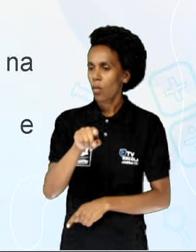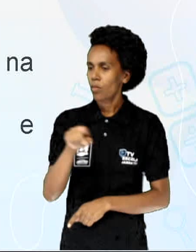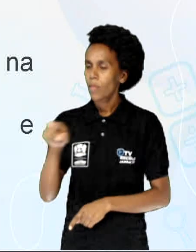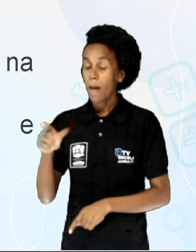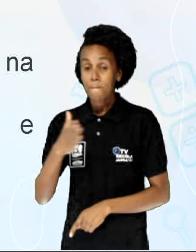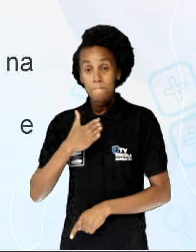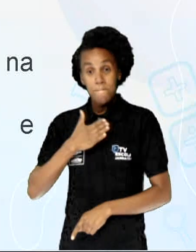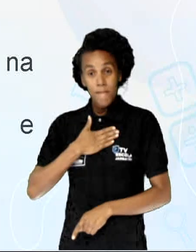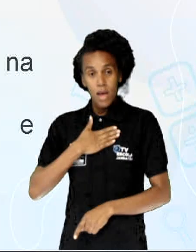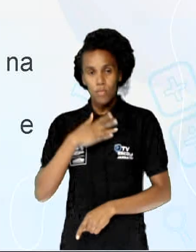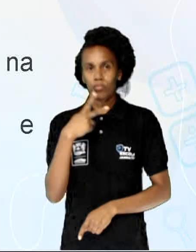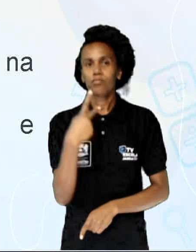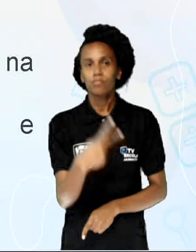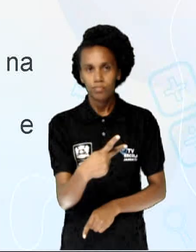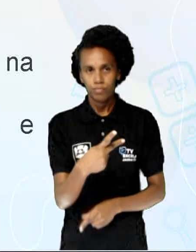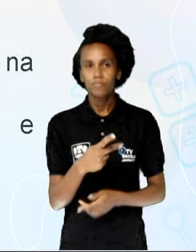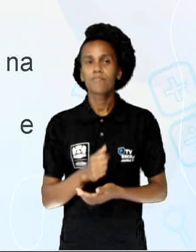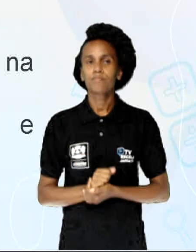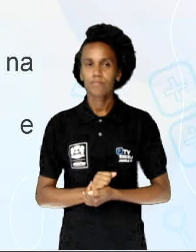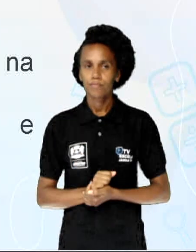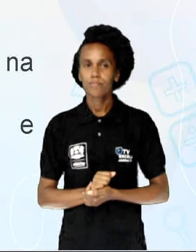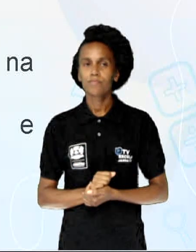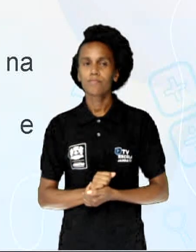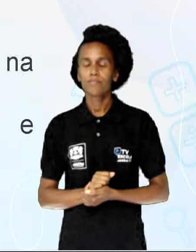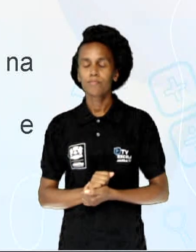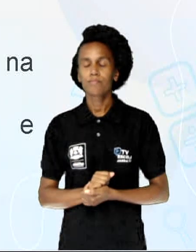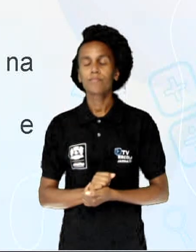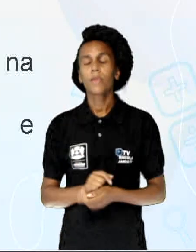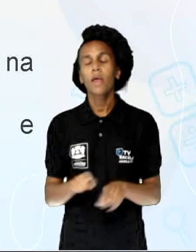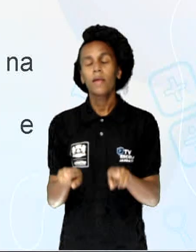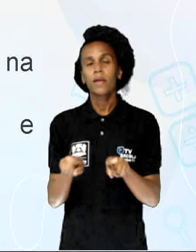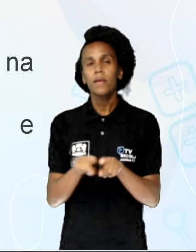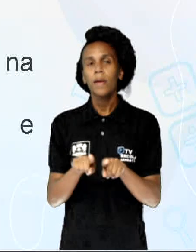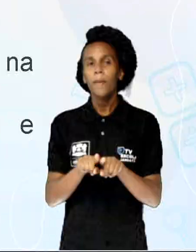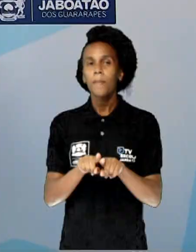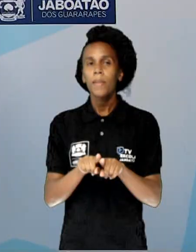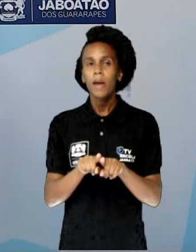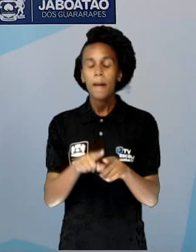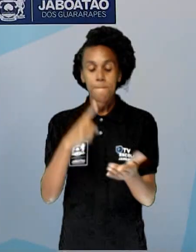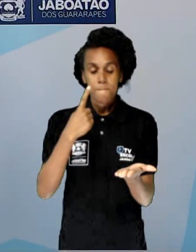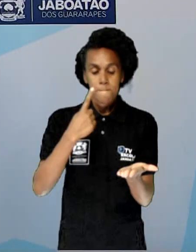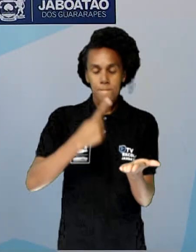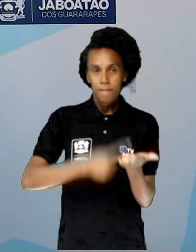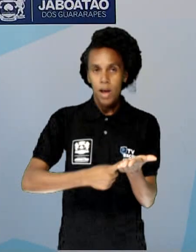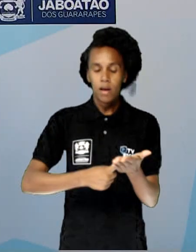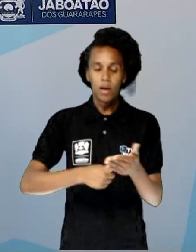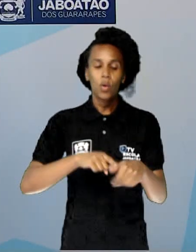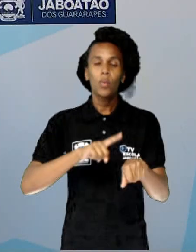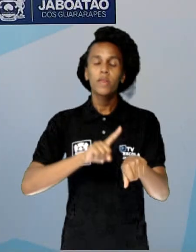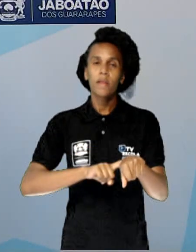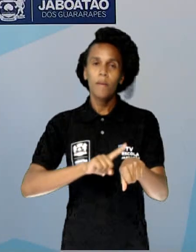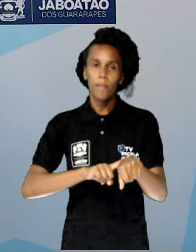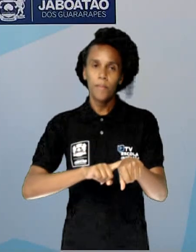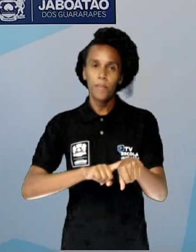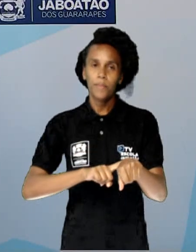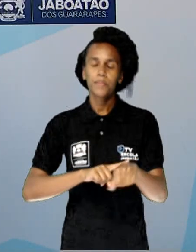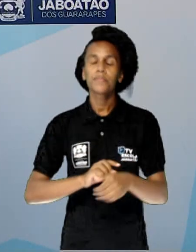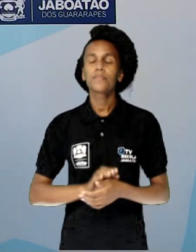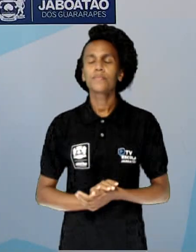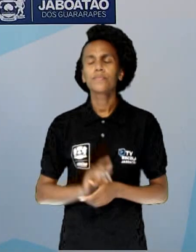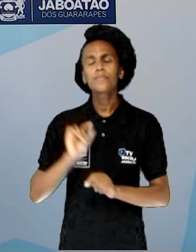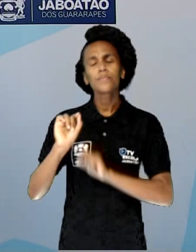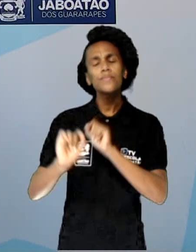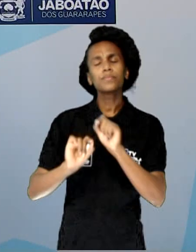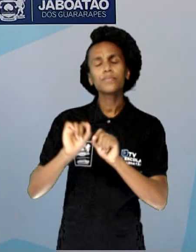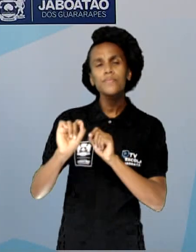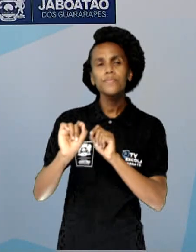muito interessante, pessoal, é o uso de marcadores temporais. Mas, Eduardo, o que seriam esses marcadores temporais? Então, os marcadores temporais é